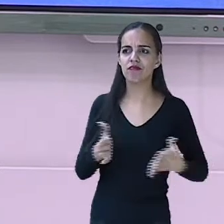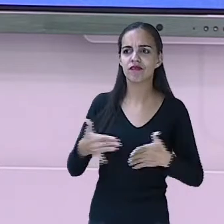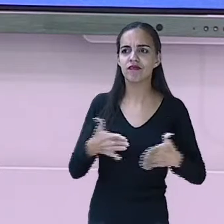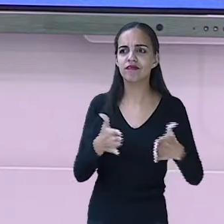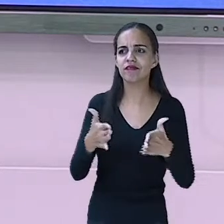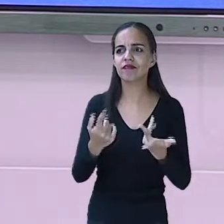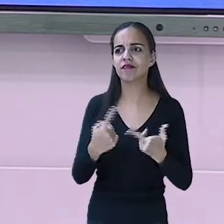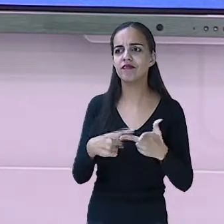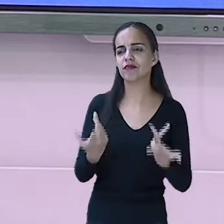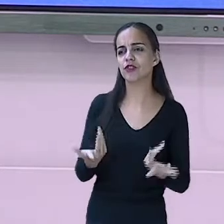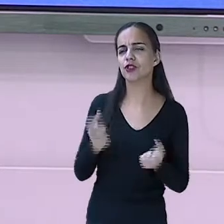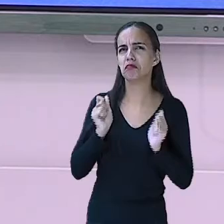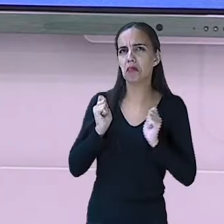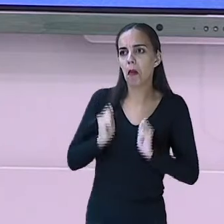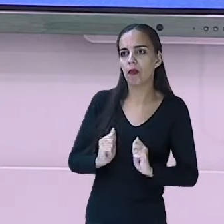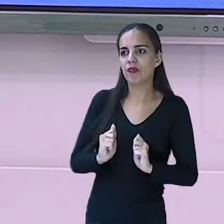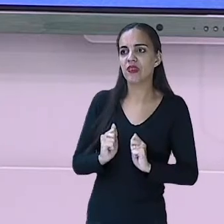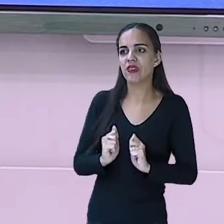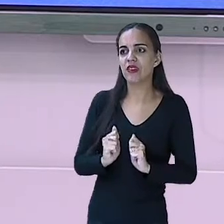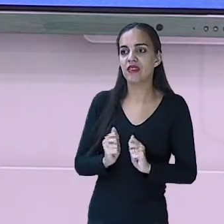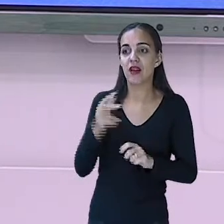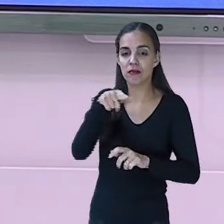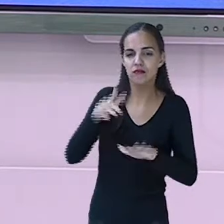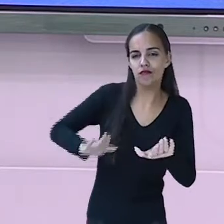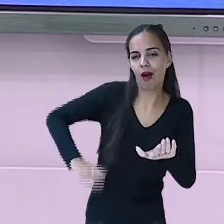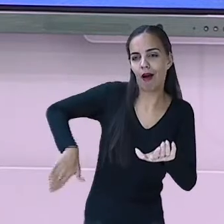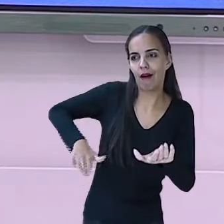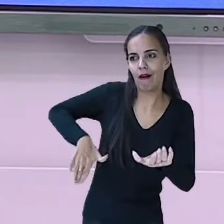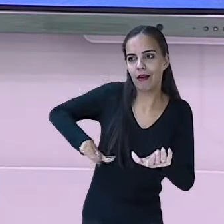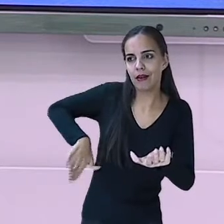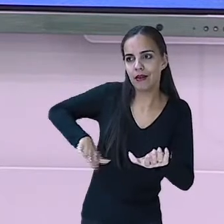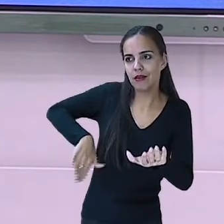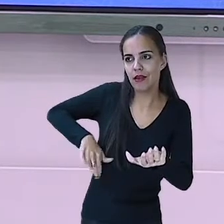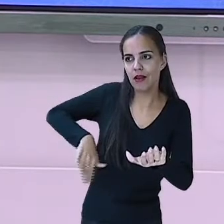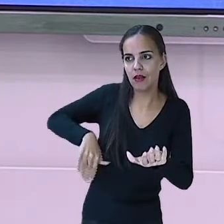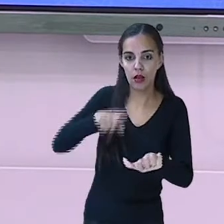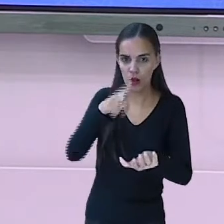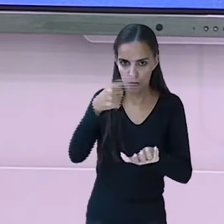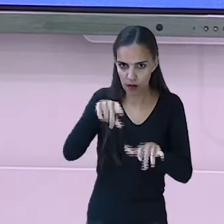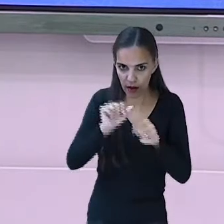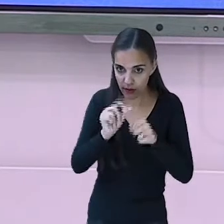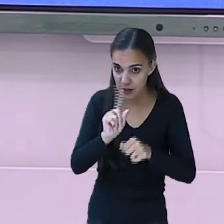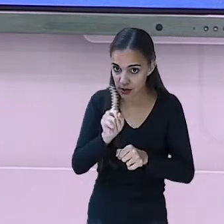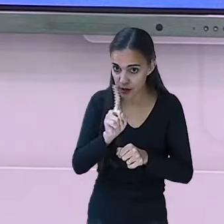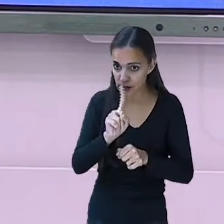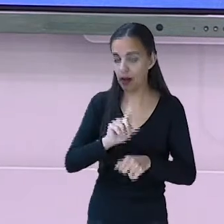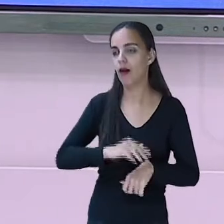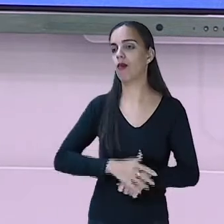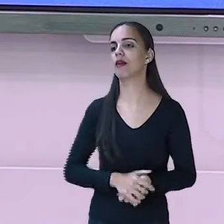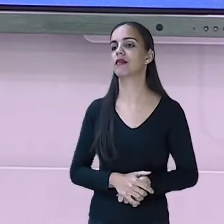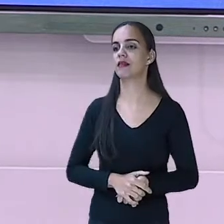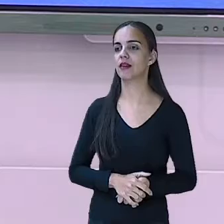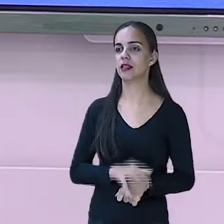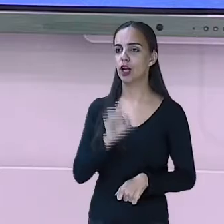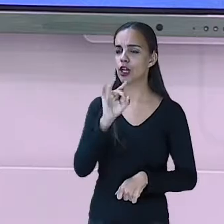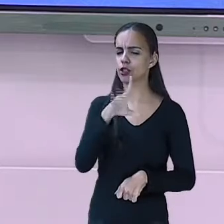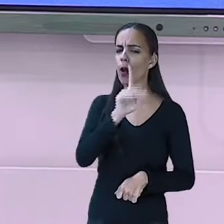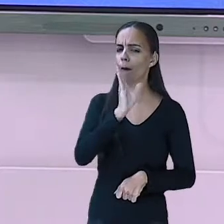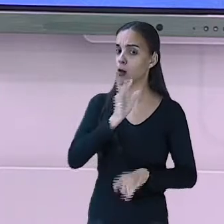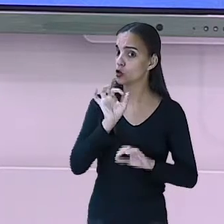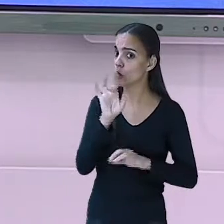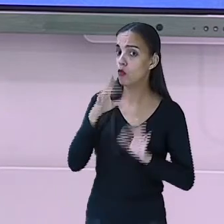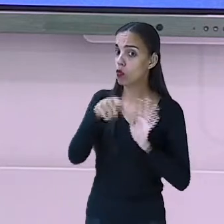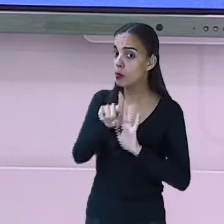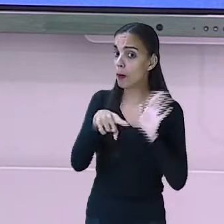onde você pode nadar? Não vai fazer isso não, hein? Mas você conhece